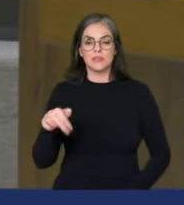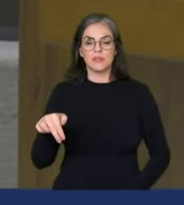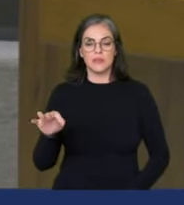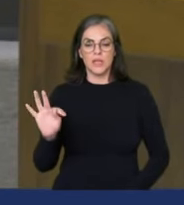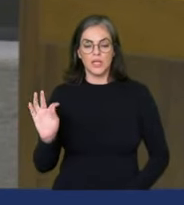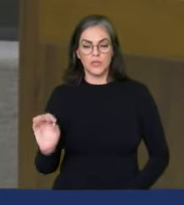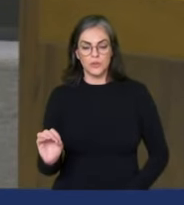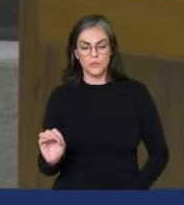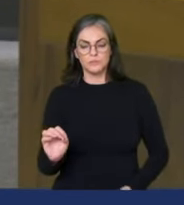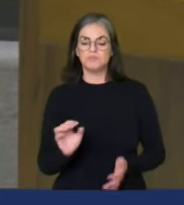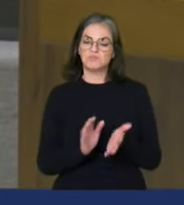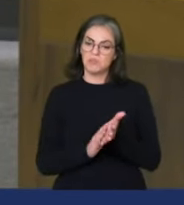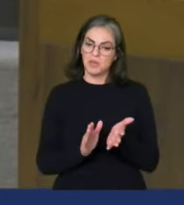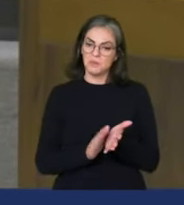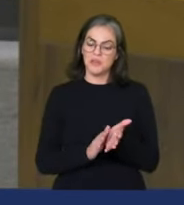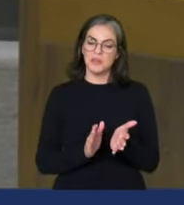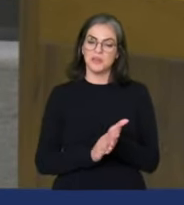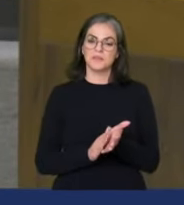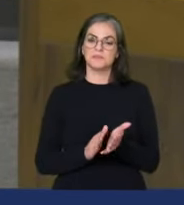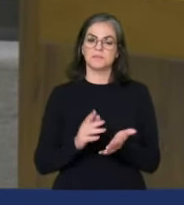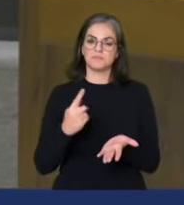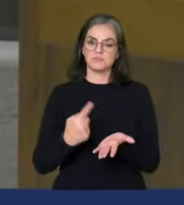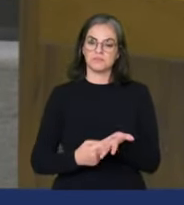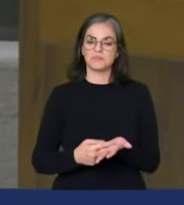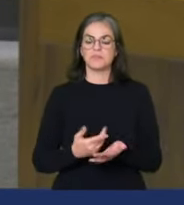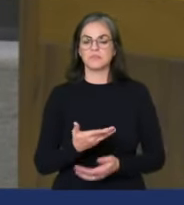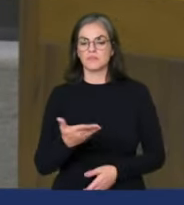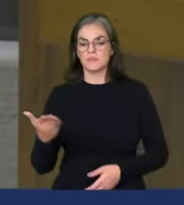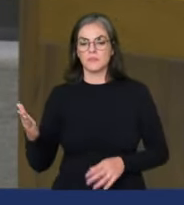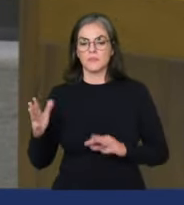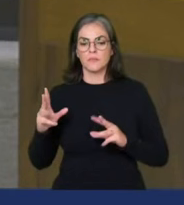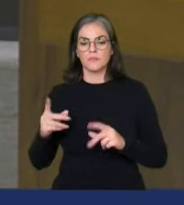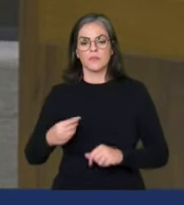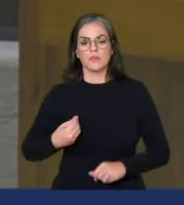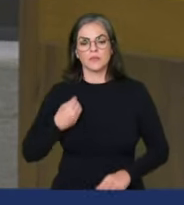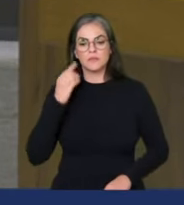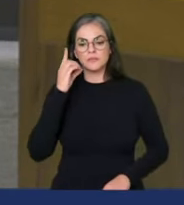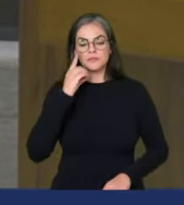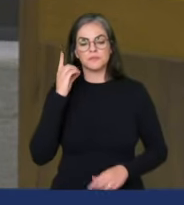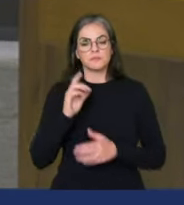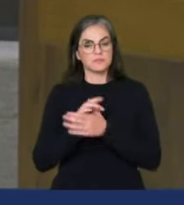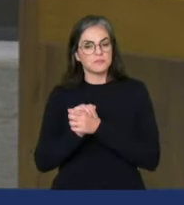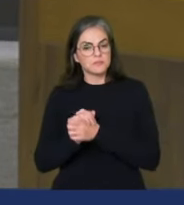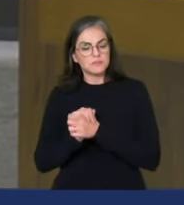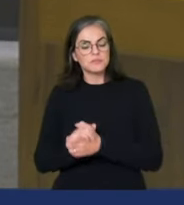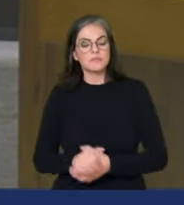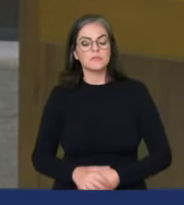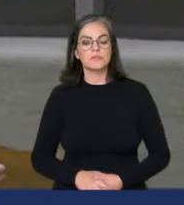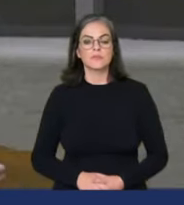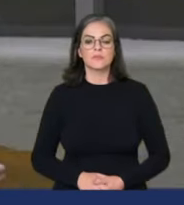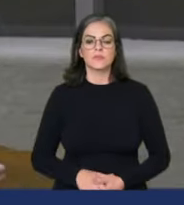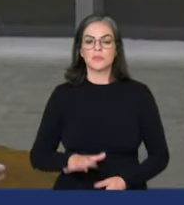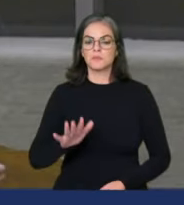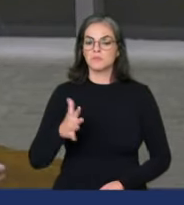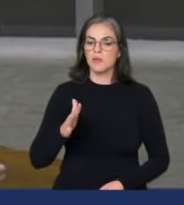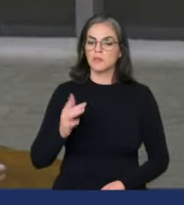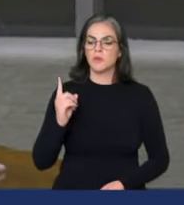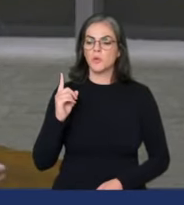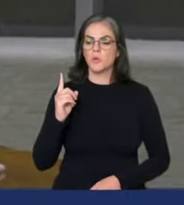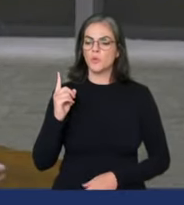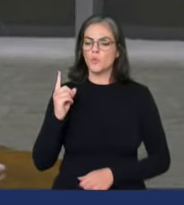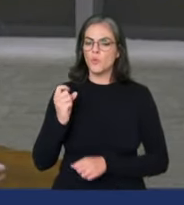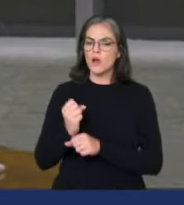e também cumprimentar a todos e todas parlamentares presentes. Bom, há mais ou menos um ano nós estávamos